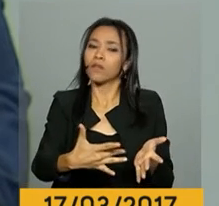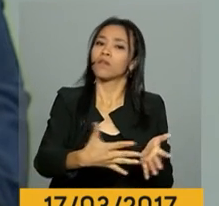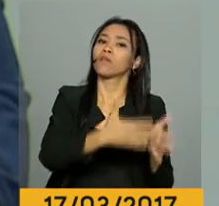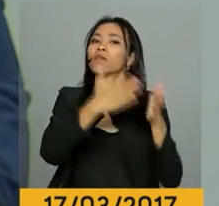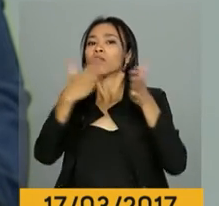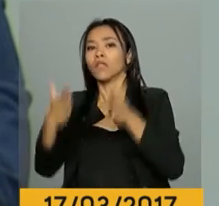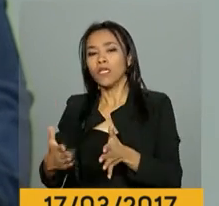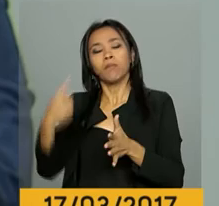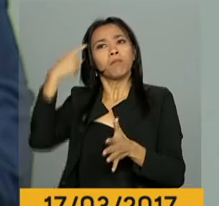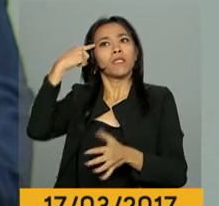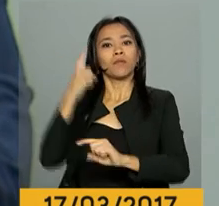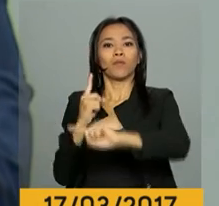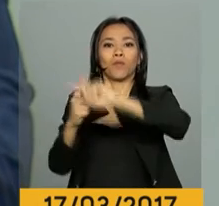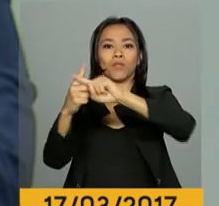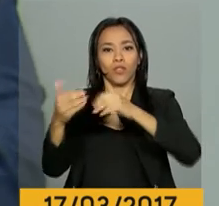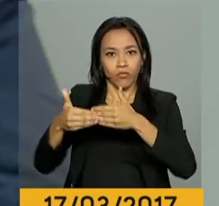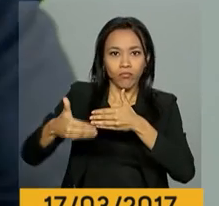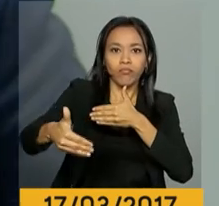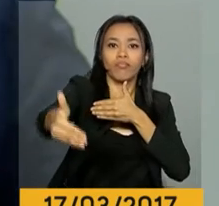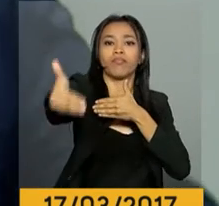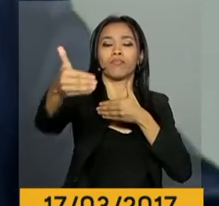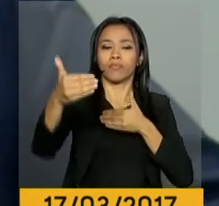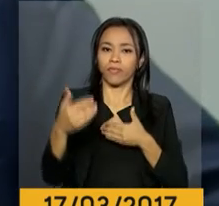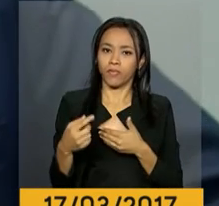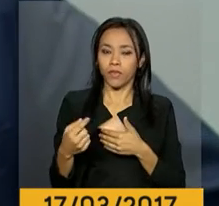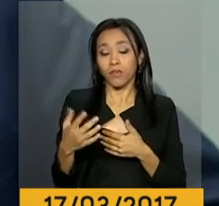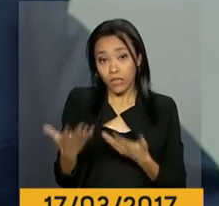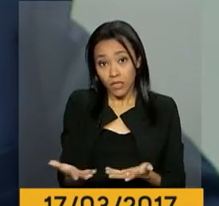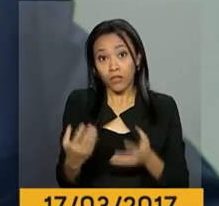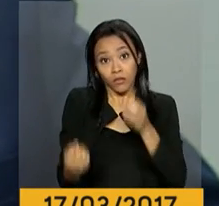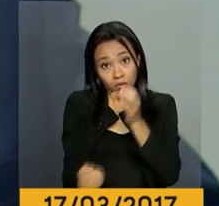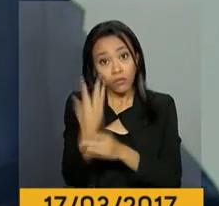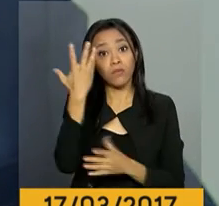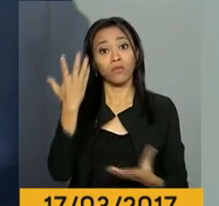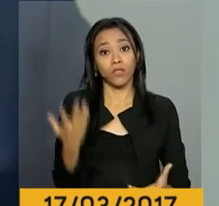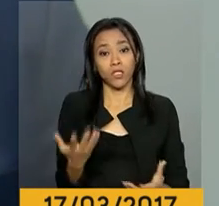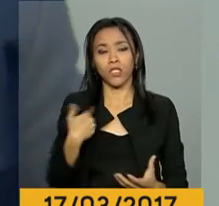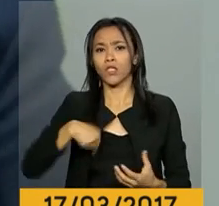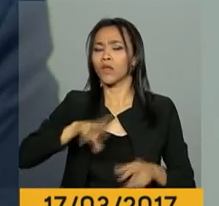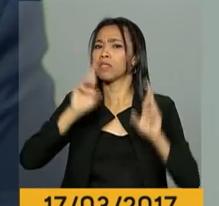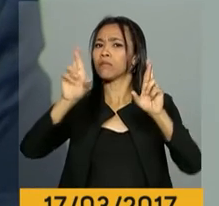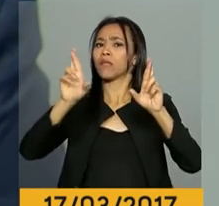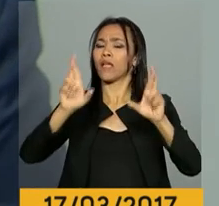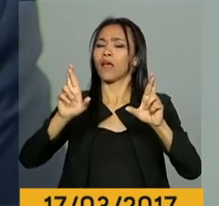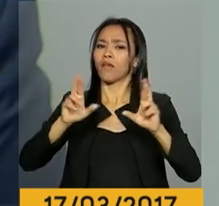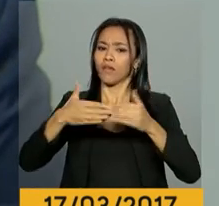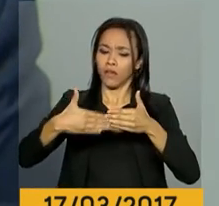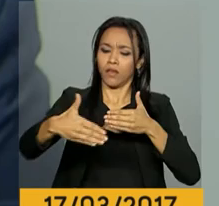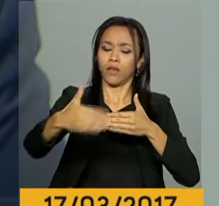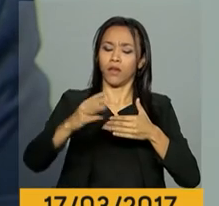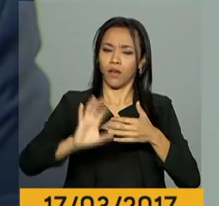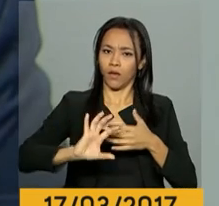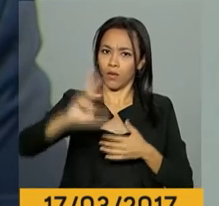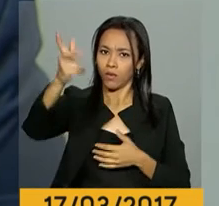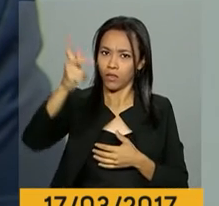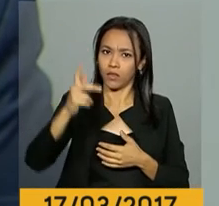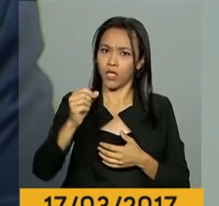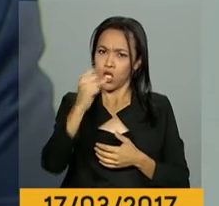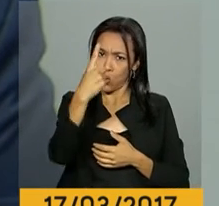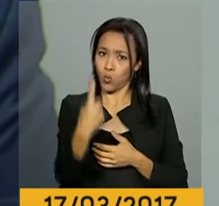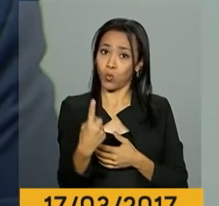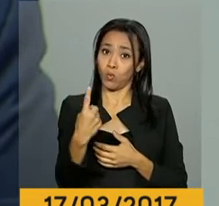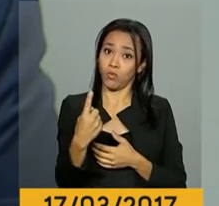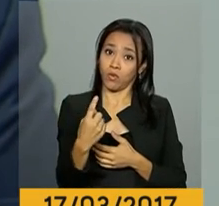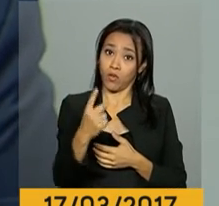gerando otimismo, não é? Tanto gera otimismo que aquilo que nós esperávamos que viesse a acontecer no semestre que